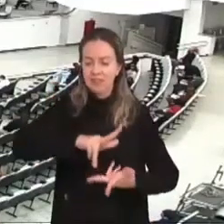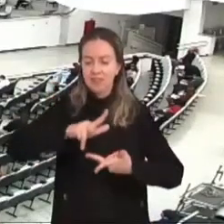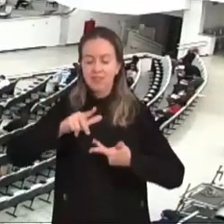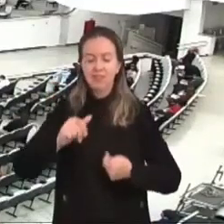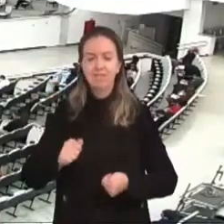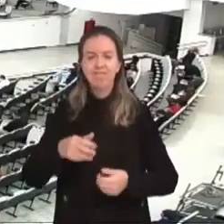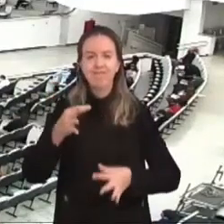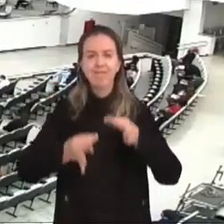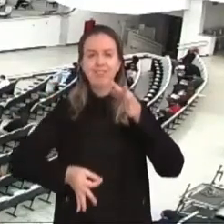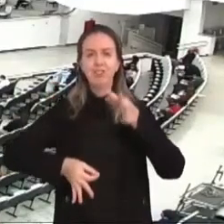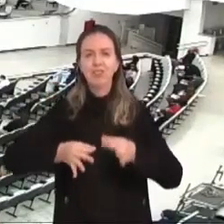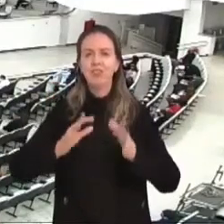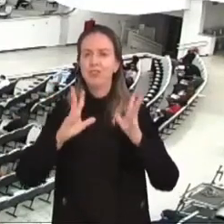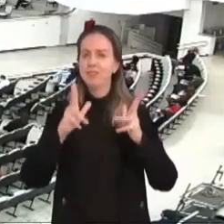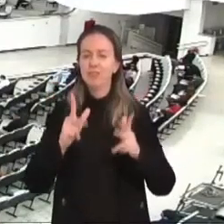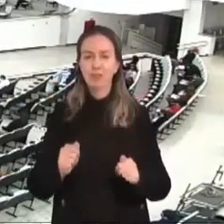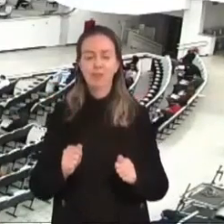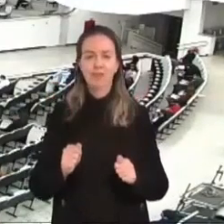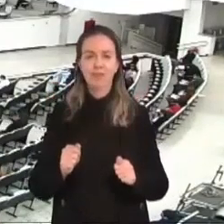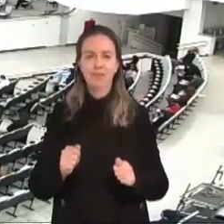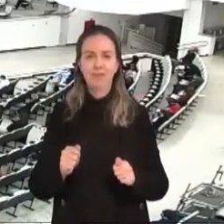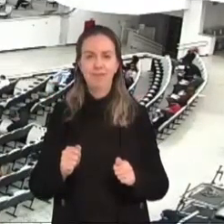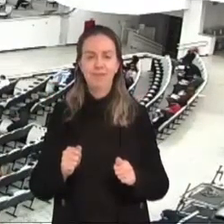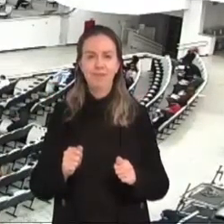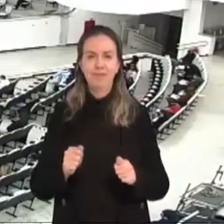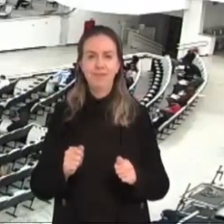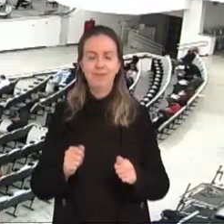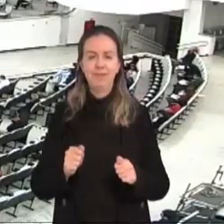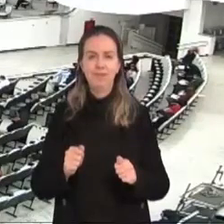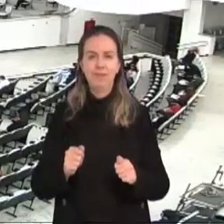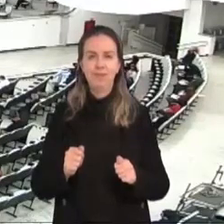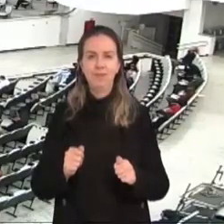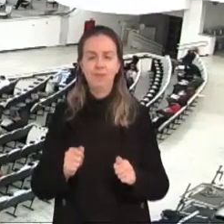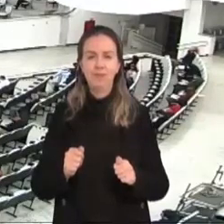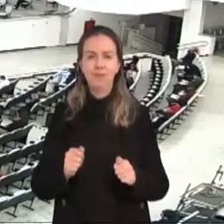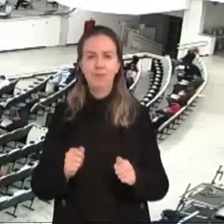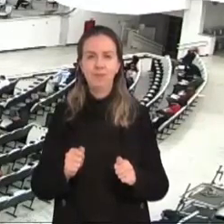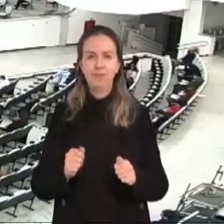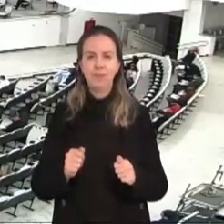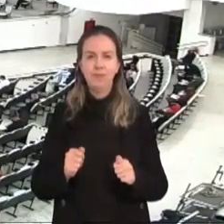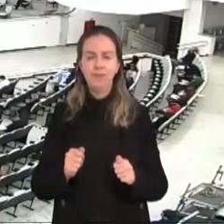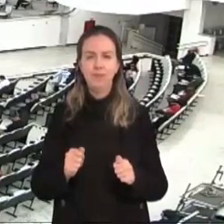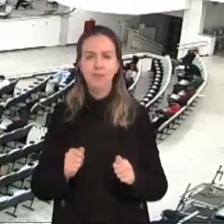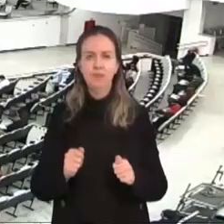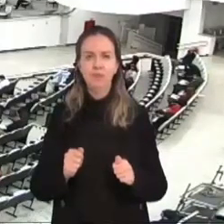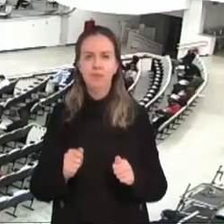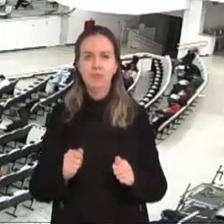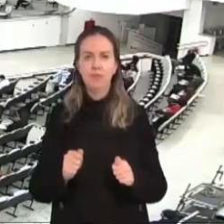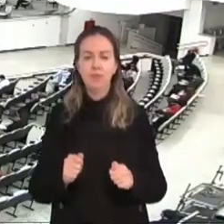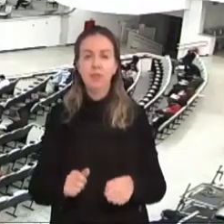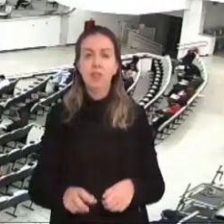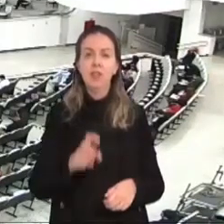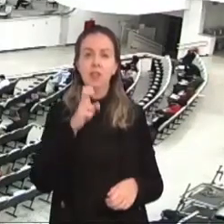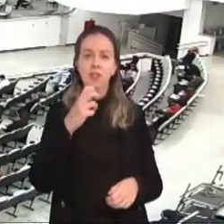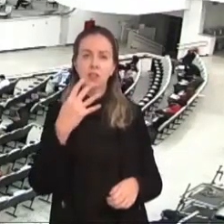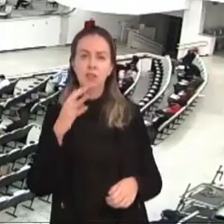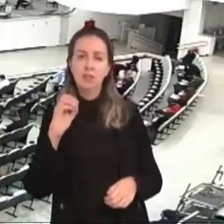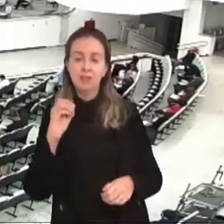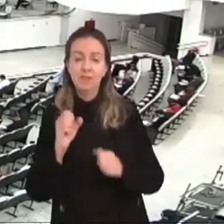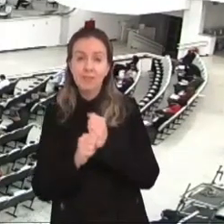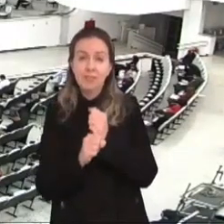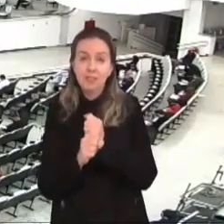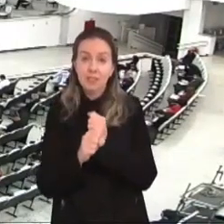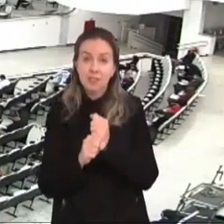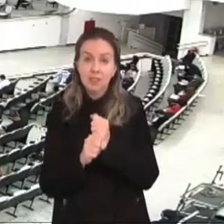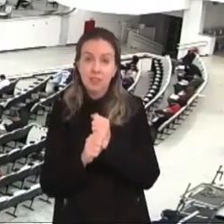ele? De Jesus, que viria dali cerca de 540 anos.